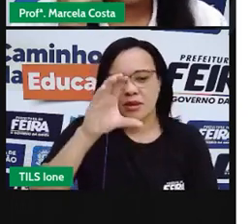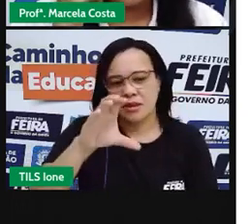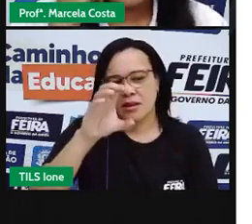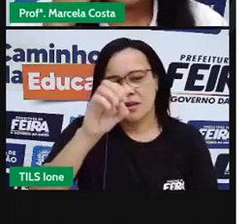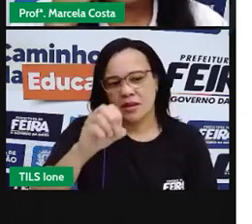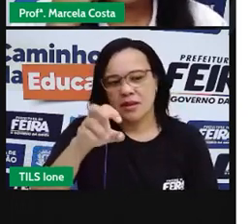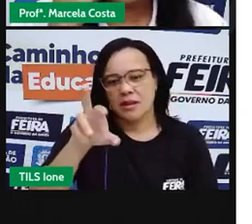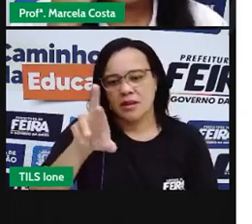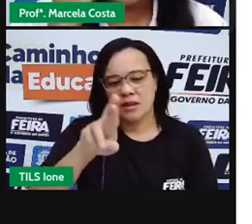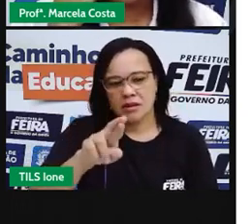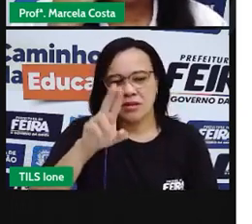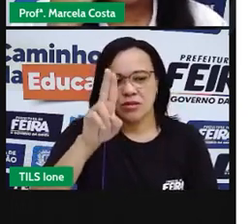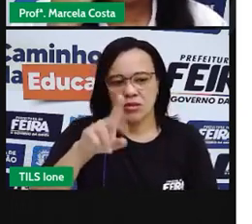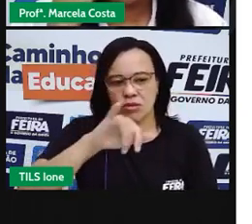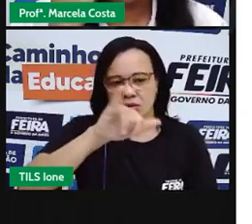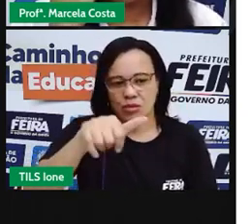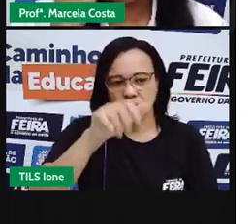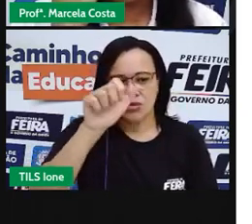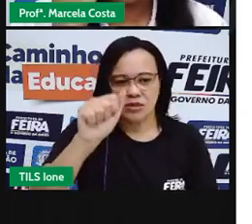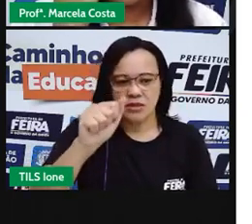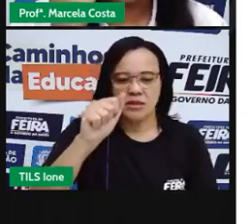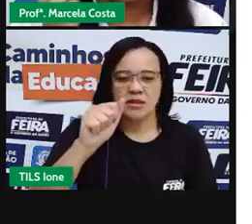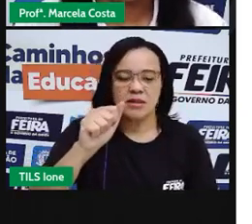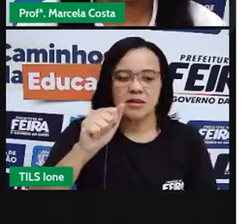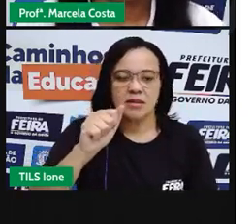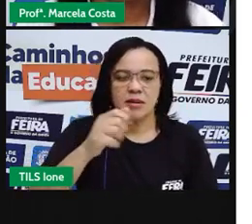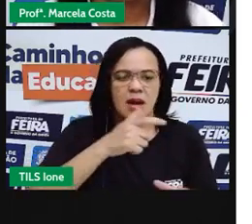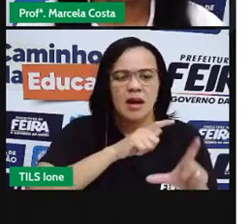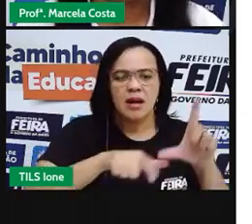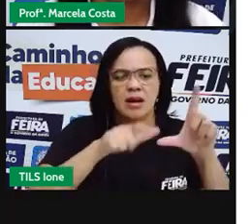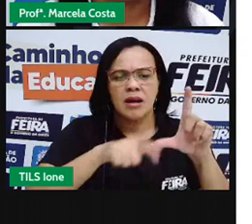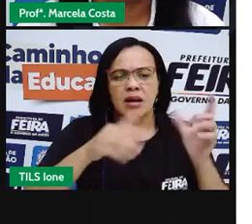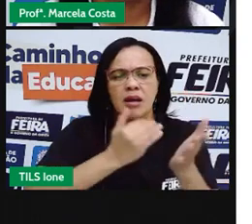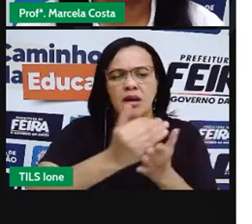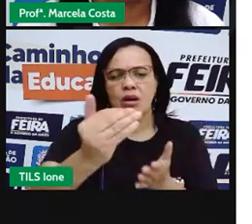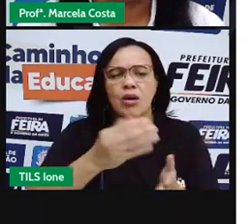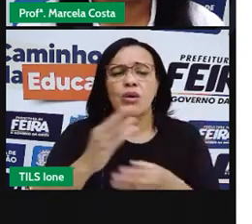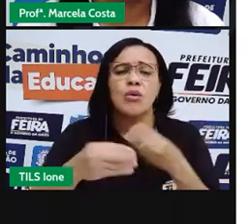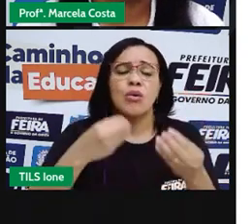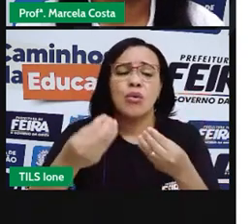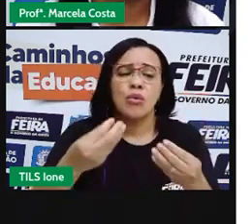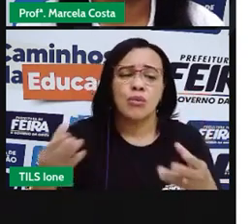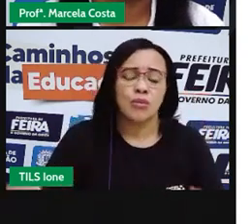Coruja. E qual é a letra inicial da palavra coruja?